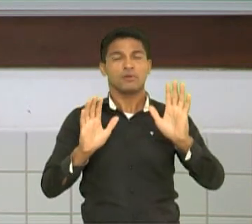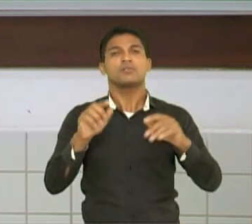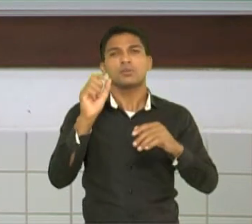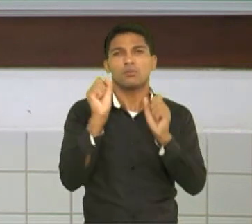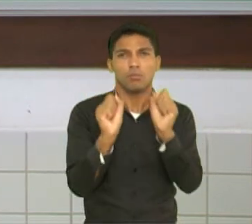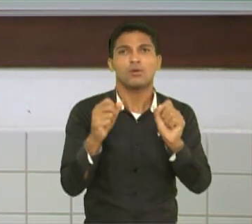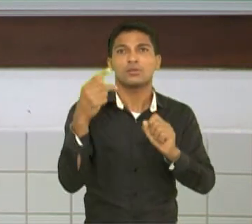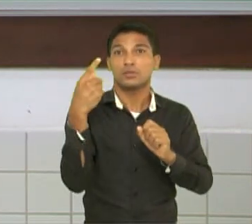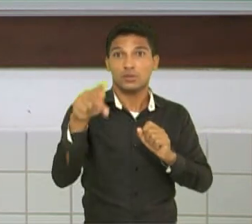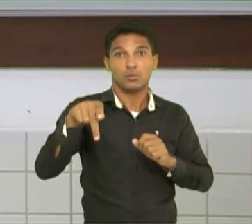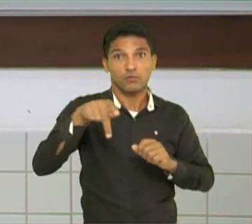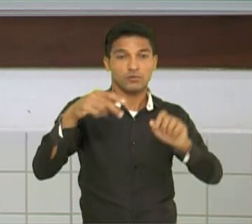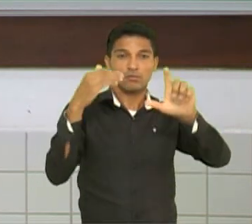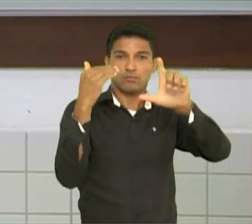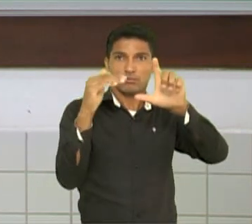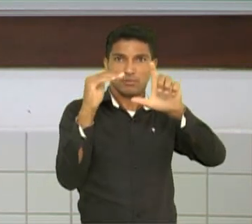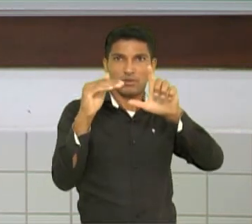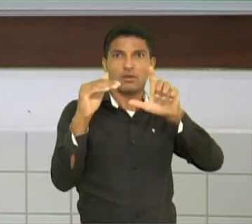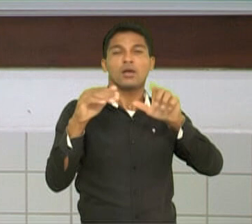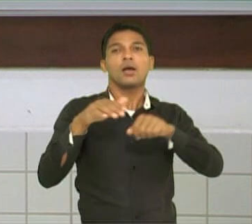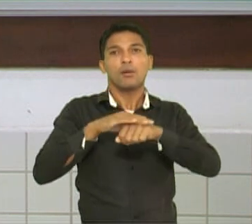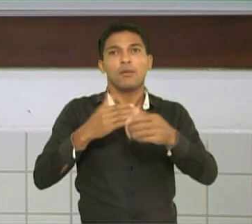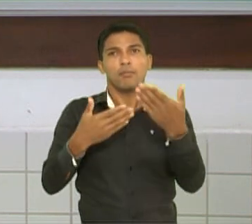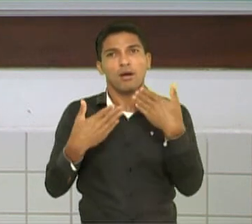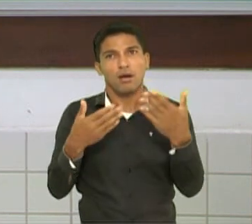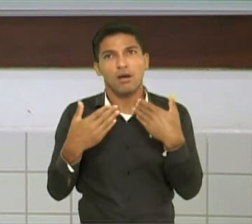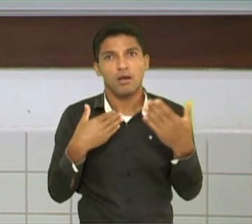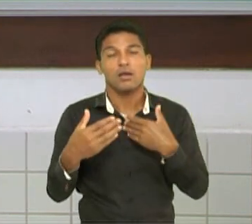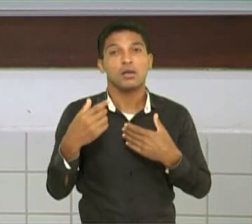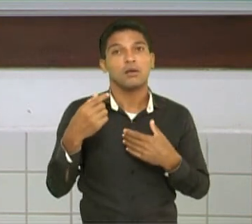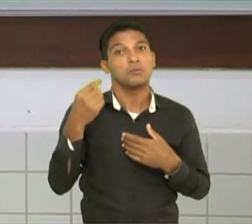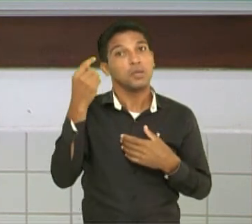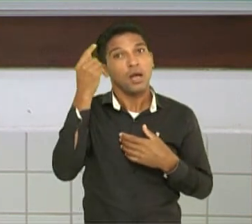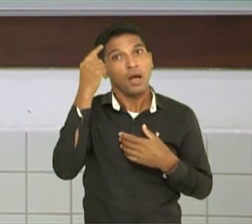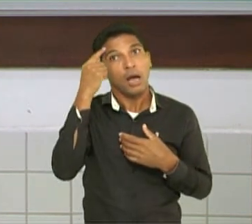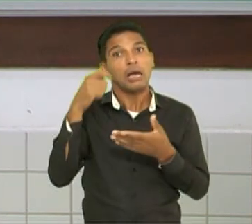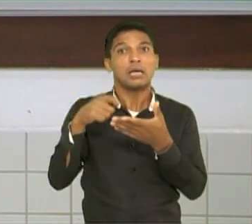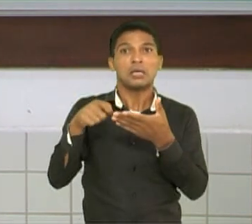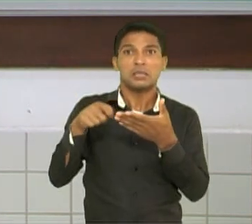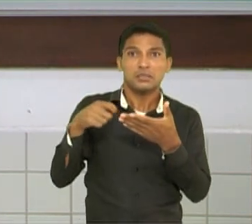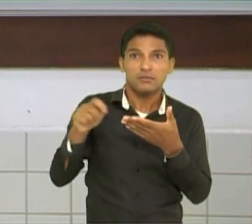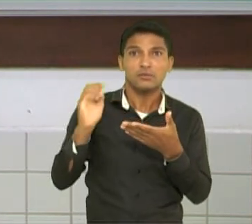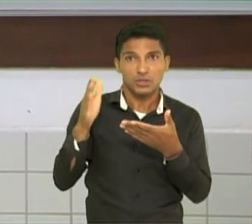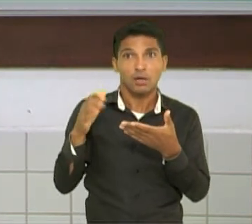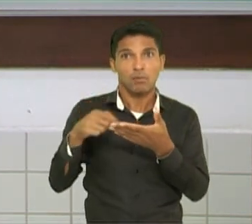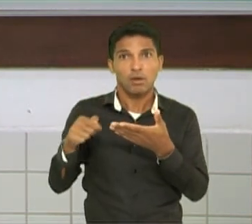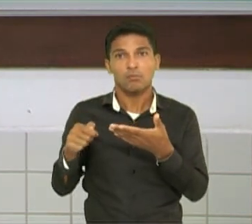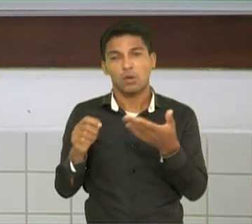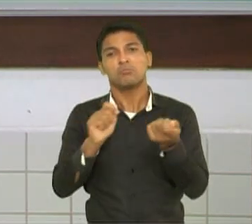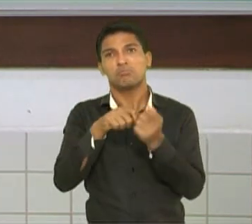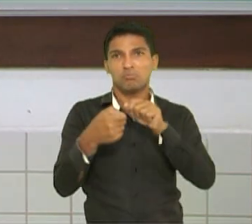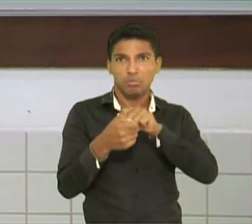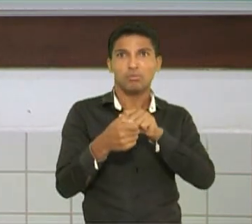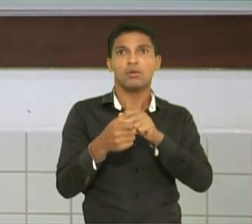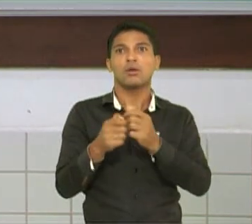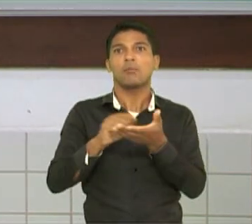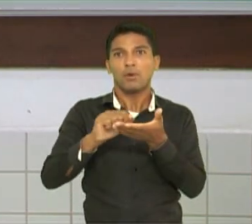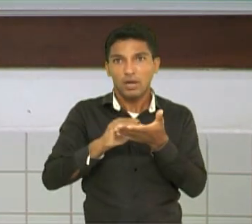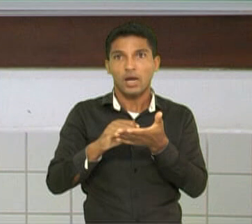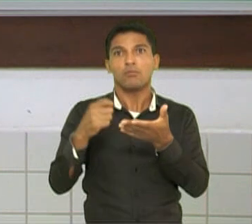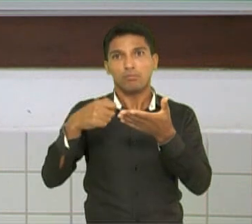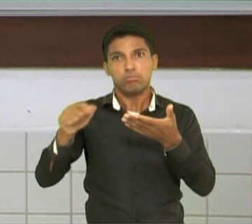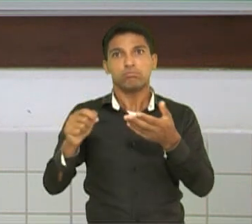conversar, discutir e repensar o que você escreveu, mas aqui ela é uma questão que nós podemos dizer aberta, porque você